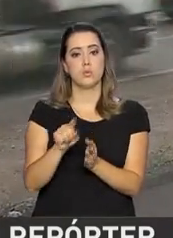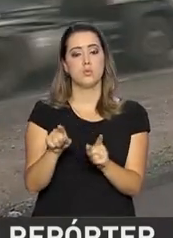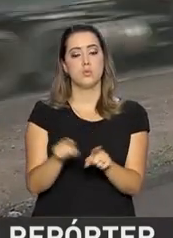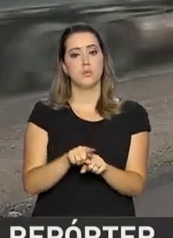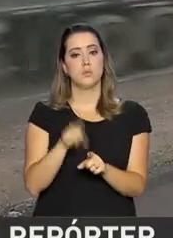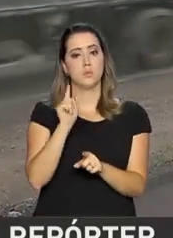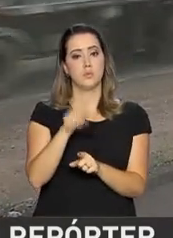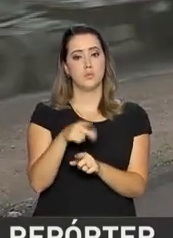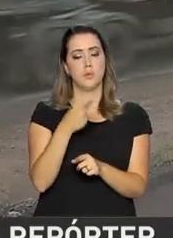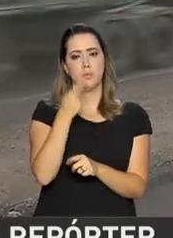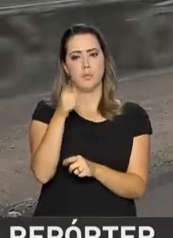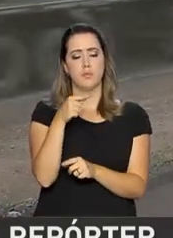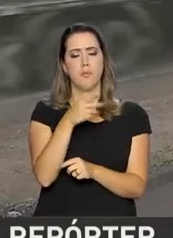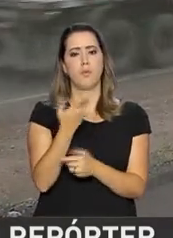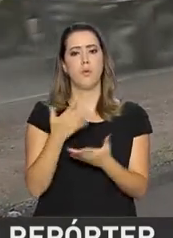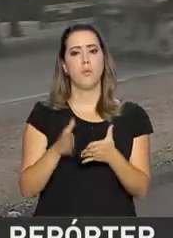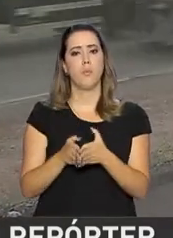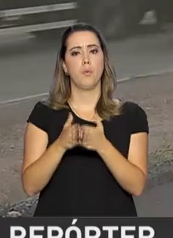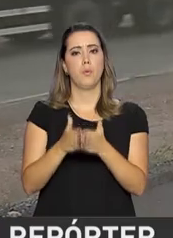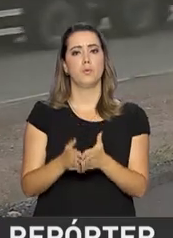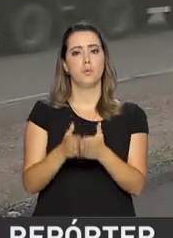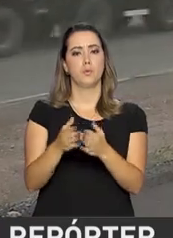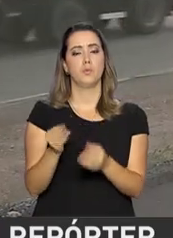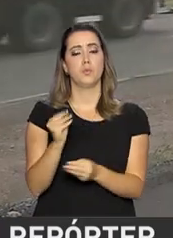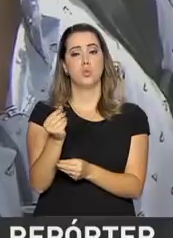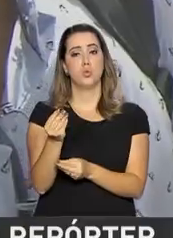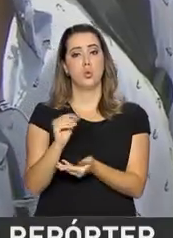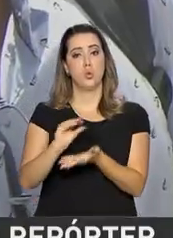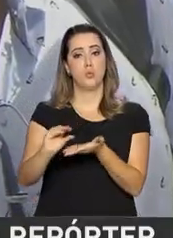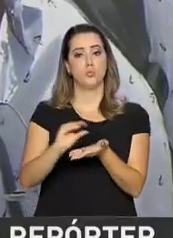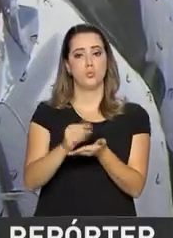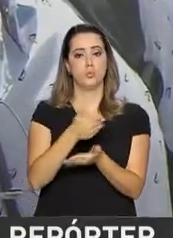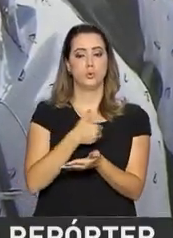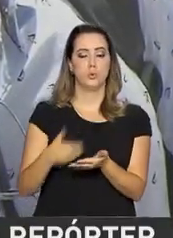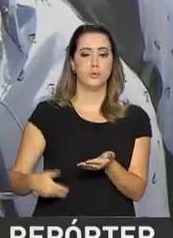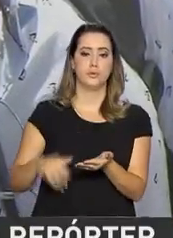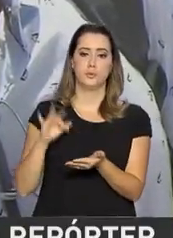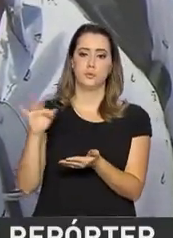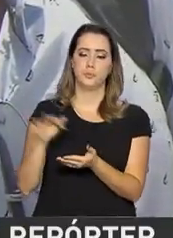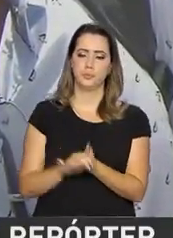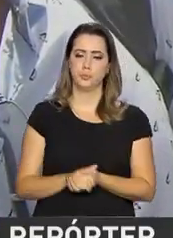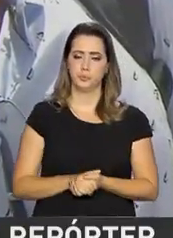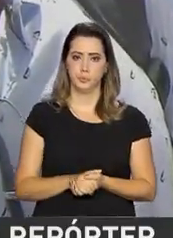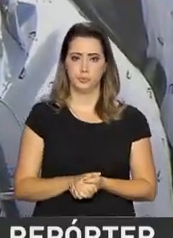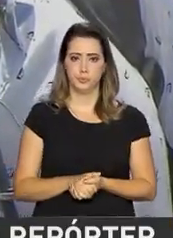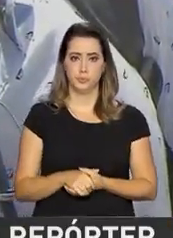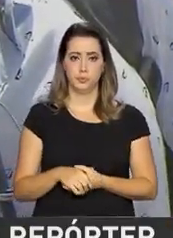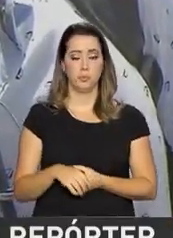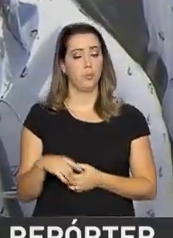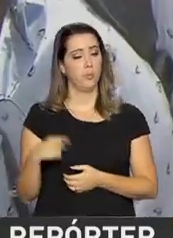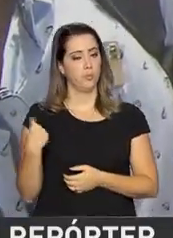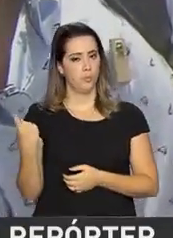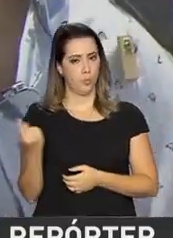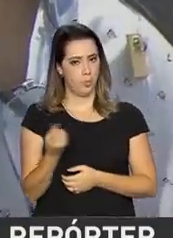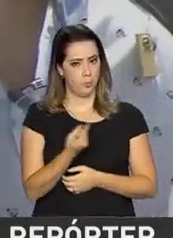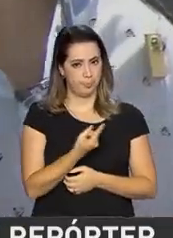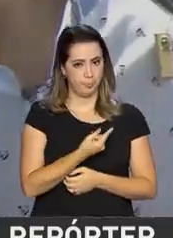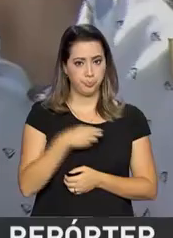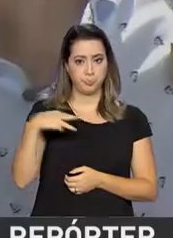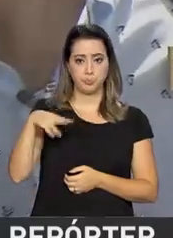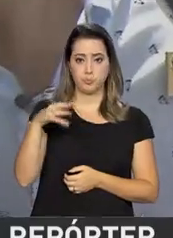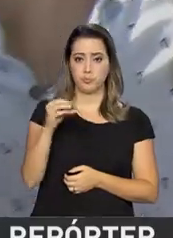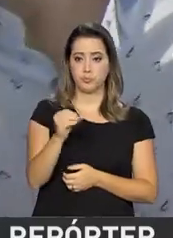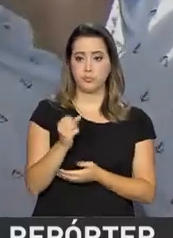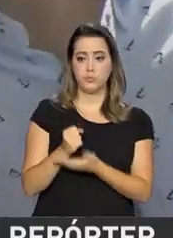porto também está passando por investimentos do governo federal. Em março, agora, nós estaremos aqui para